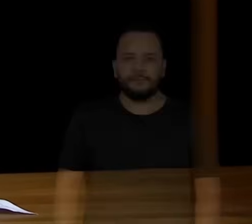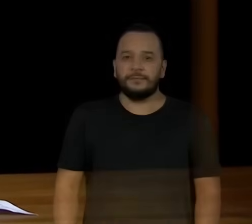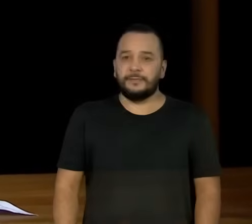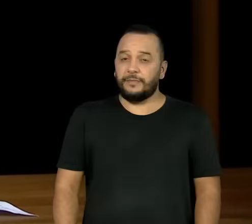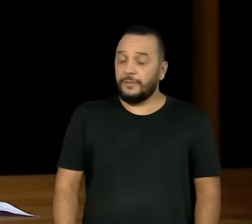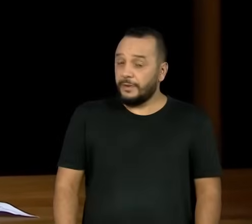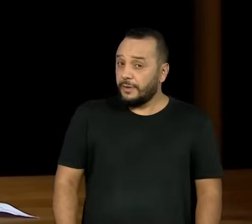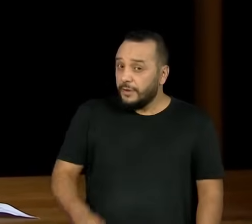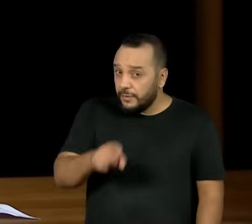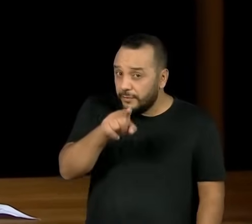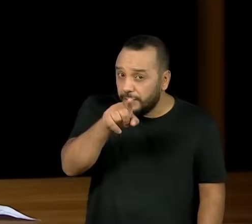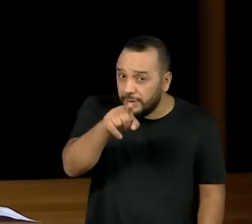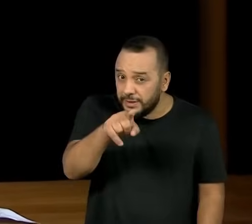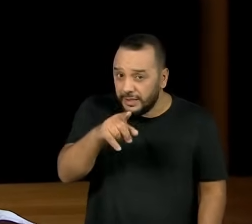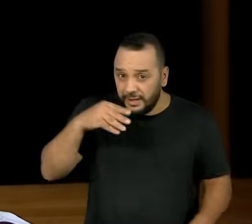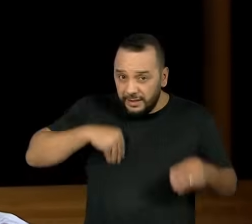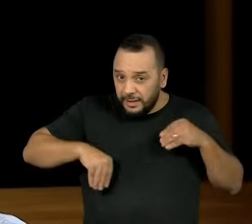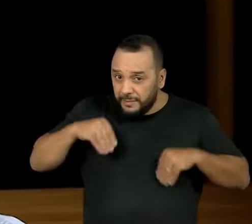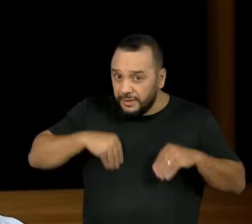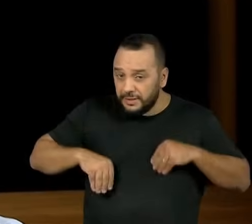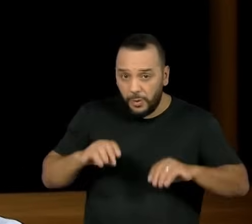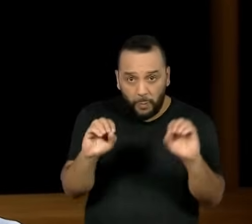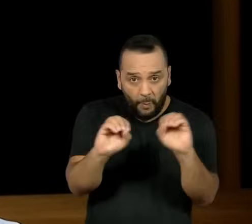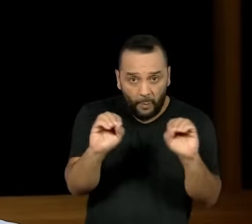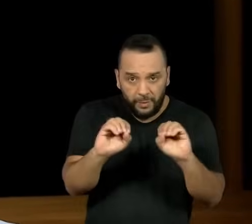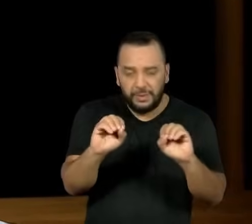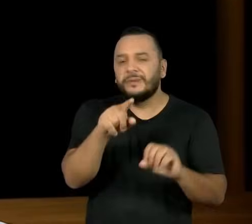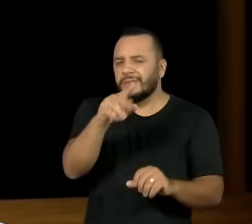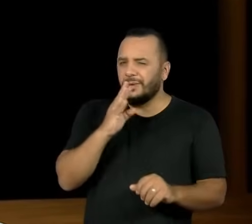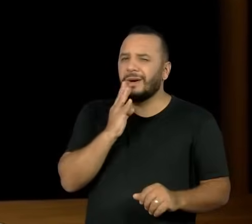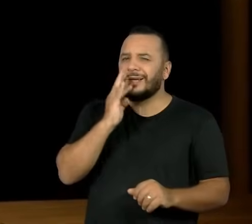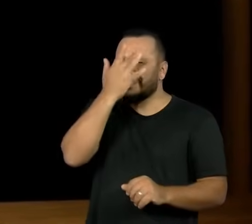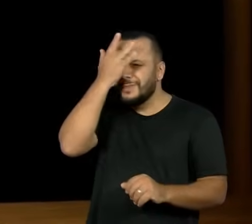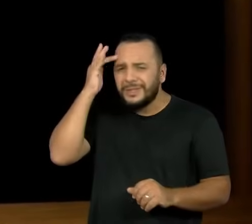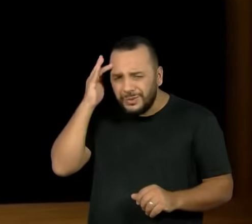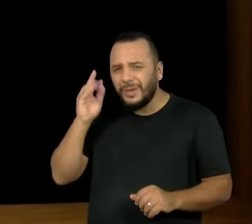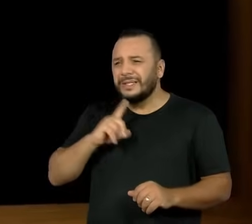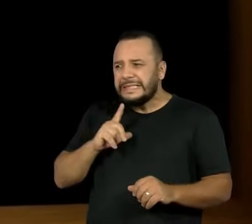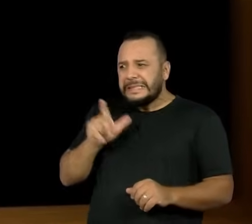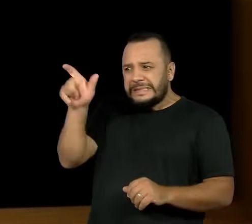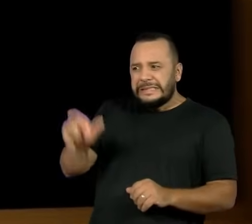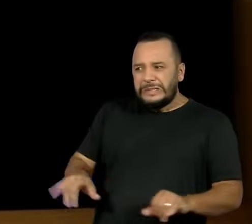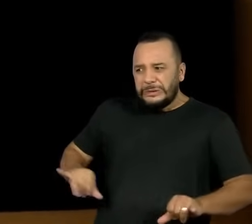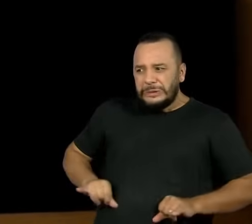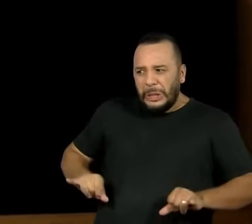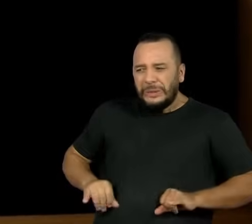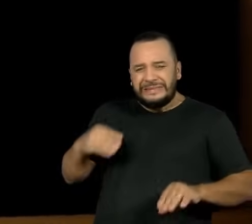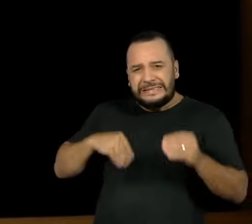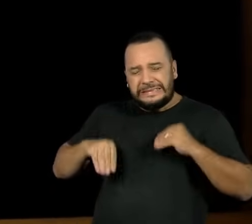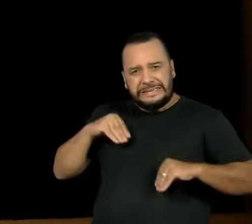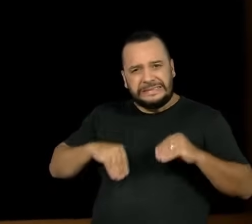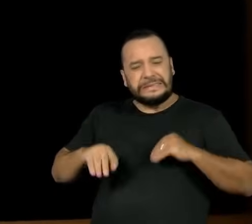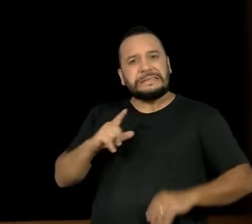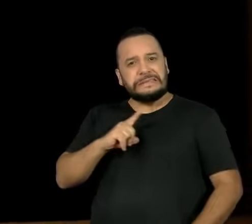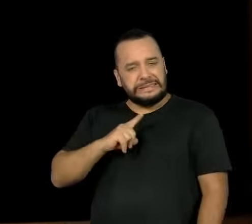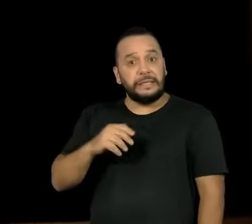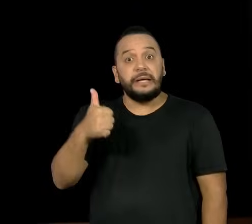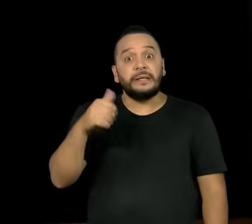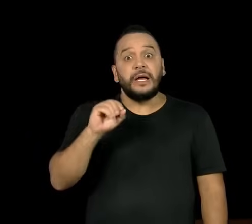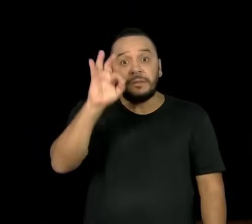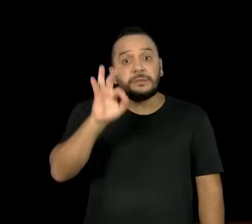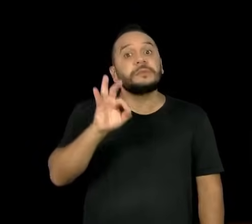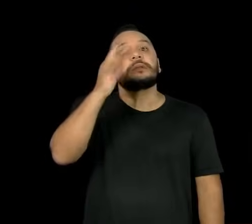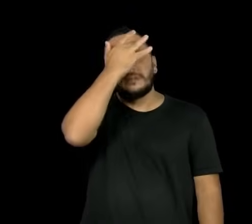Se você não sofre com depressão, certamente conhece alguém que sofre. Mais de 10% dos brasileiros têm